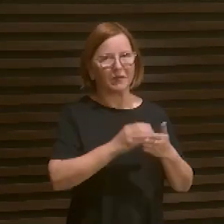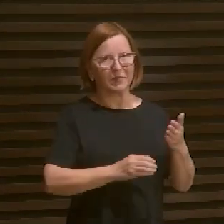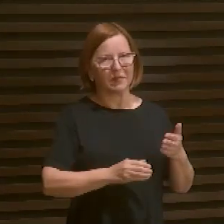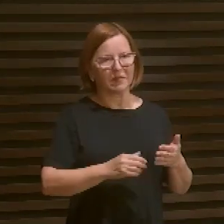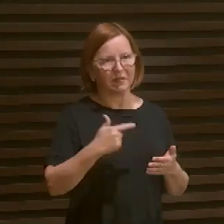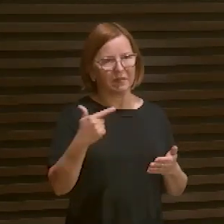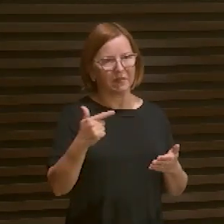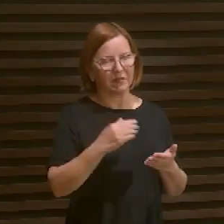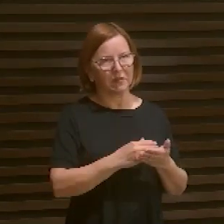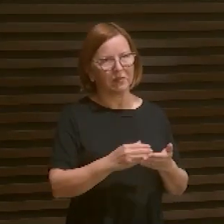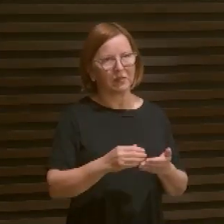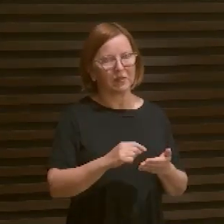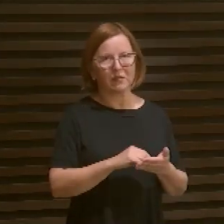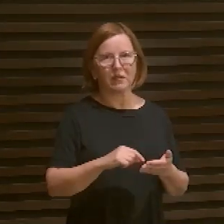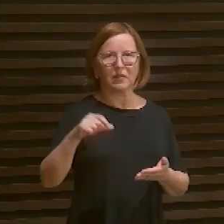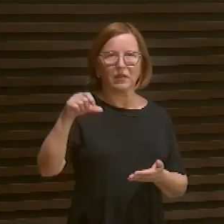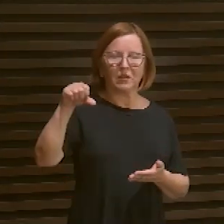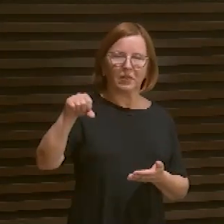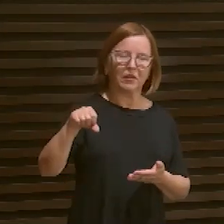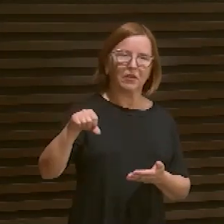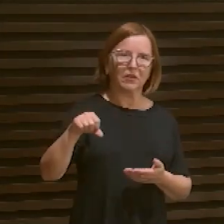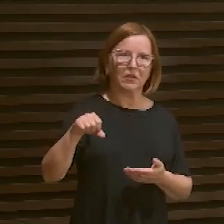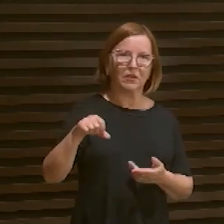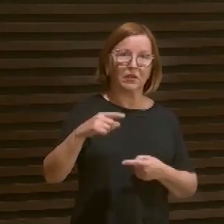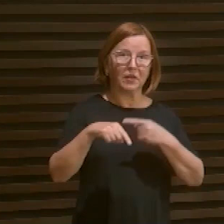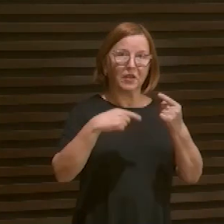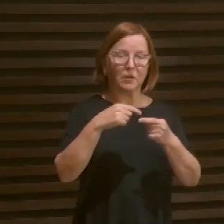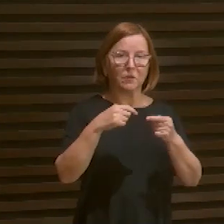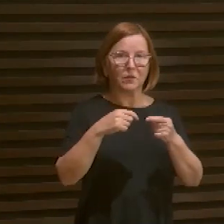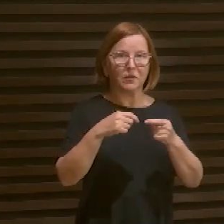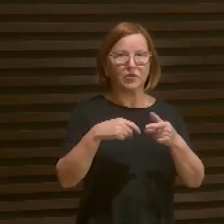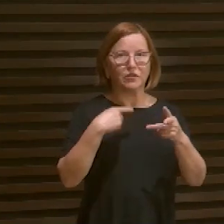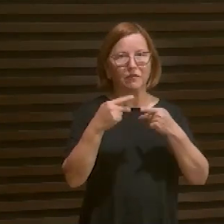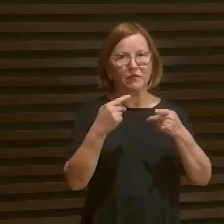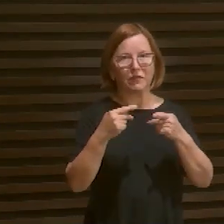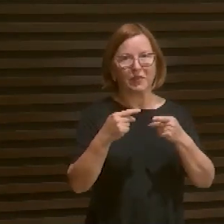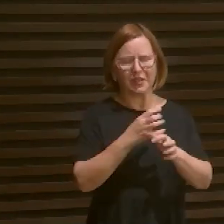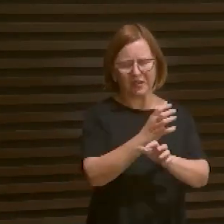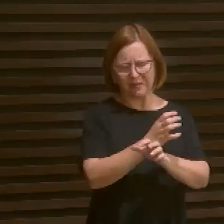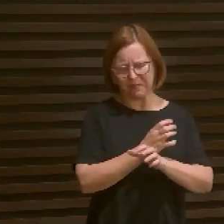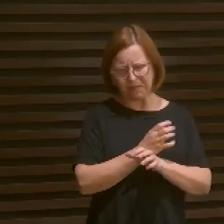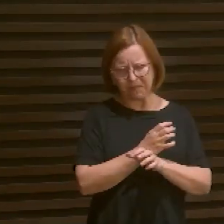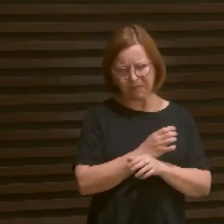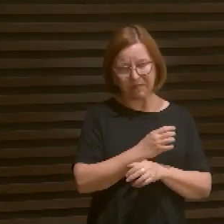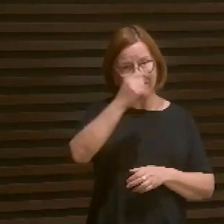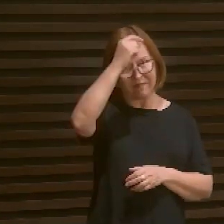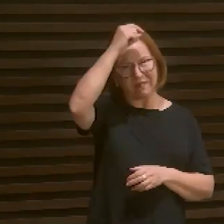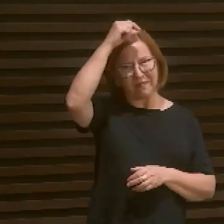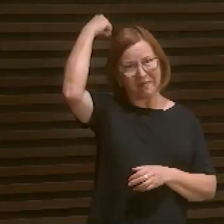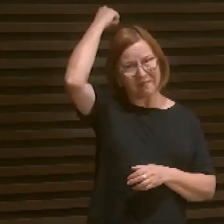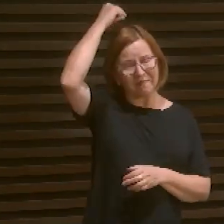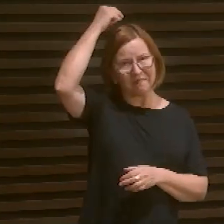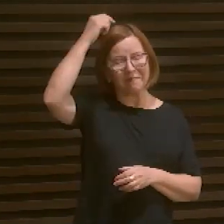a partir do verso 9, depois dele descrever o esvaziamento da divindade, indo até